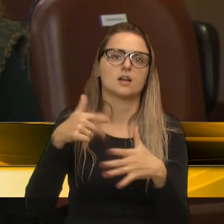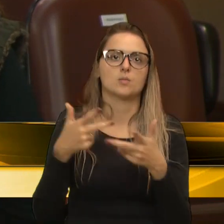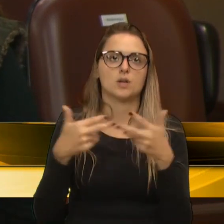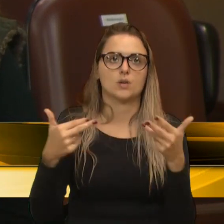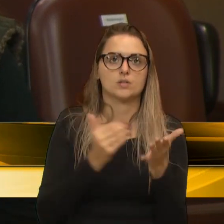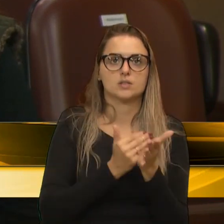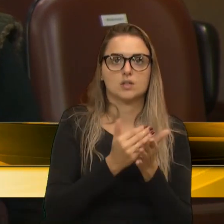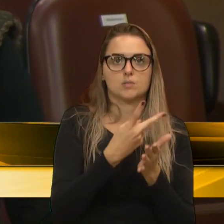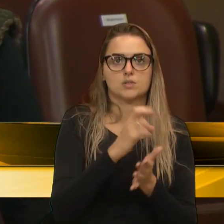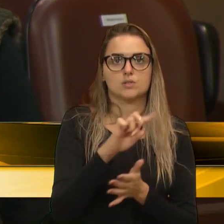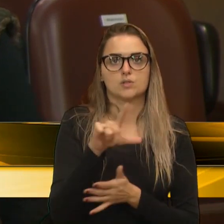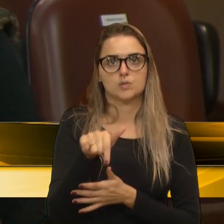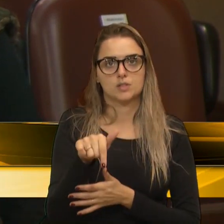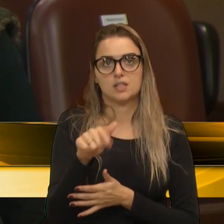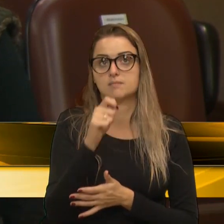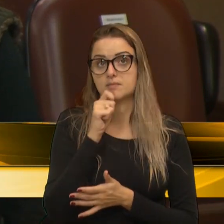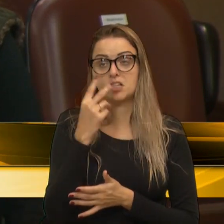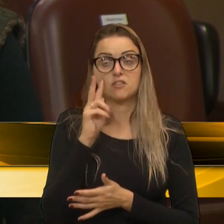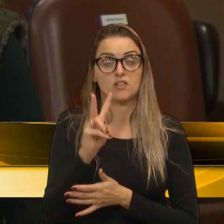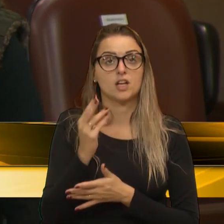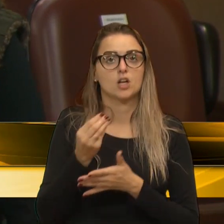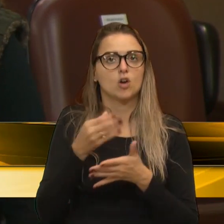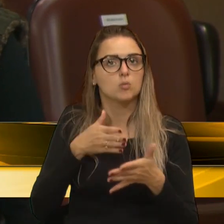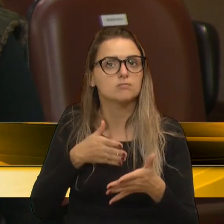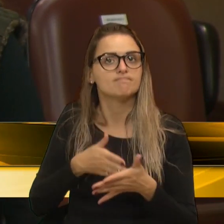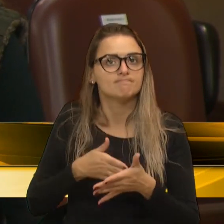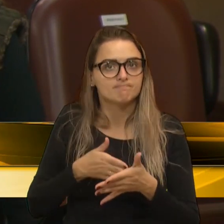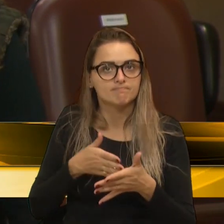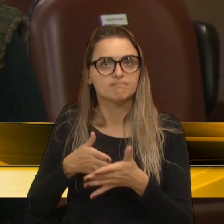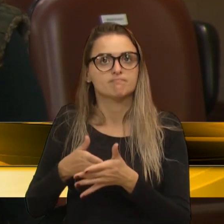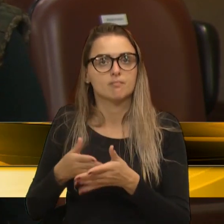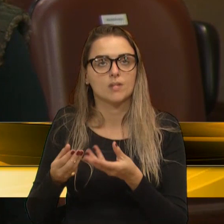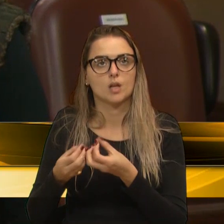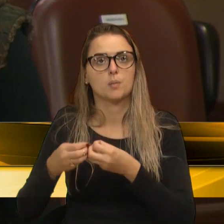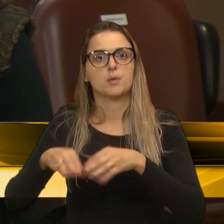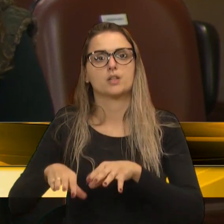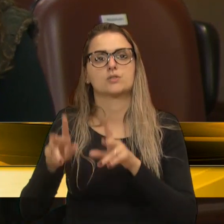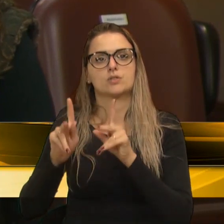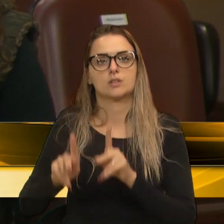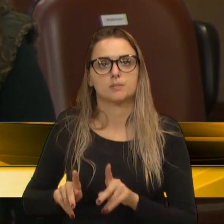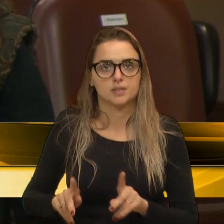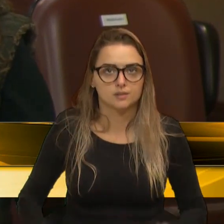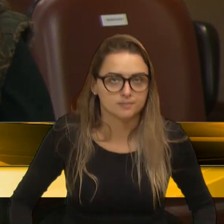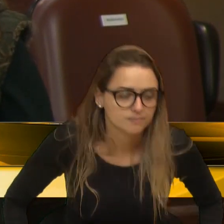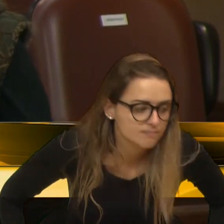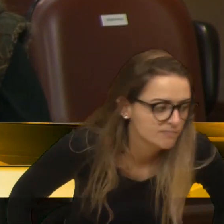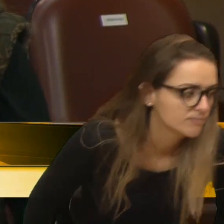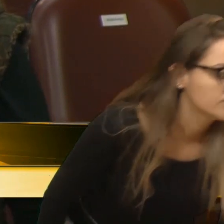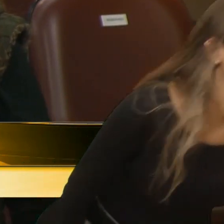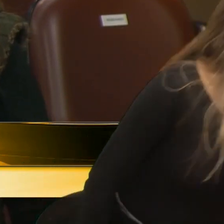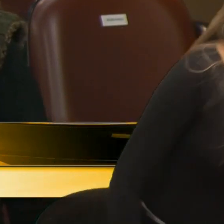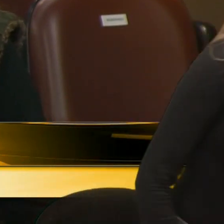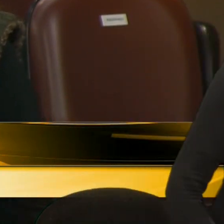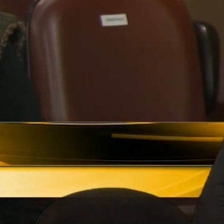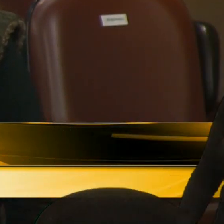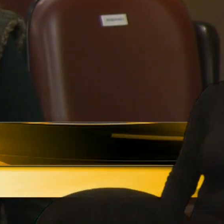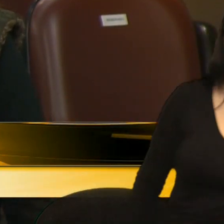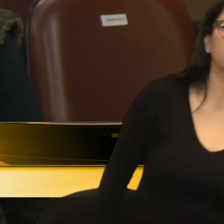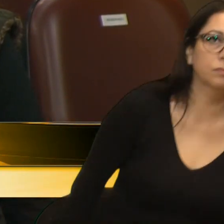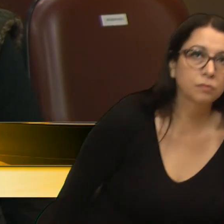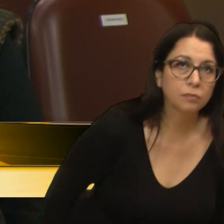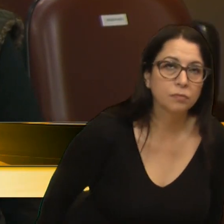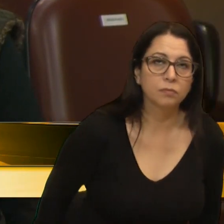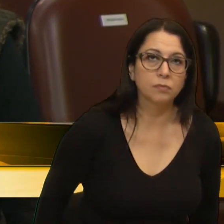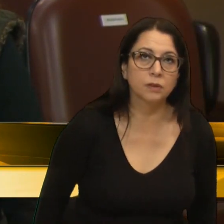desde 2017 e a gente vê o quanto isso vem prejudicando a população. Então, reiterar, né, que os